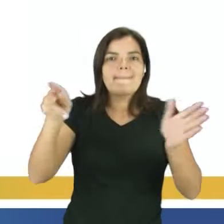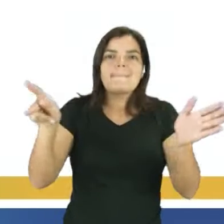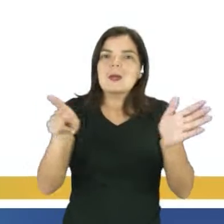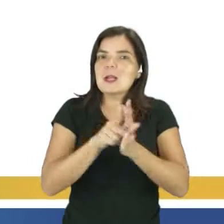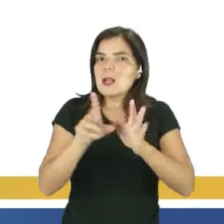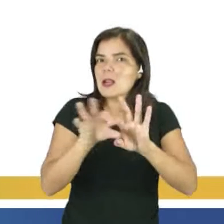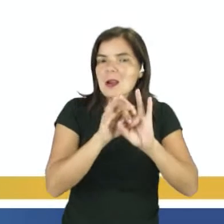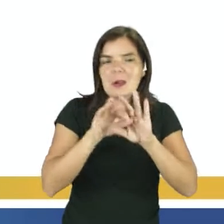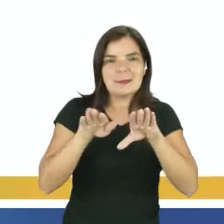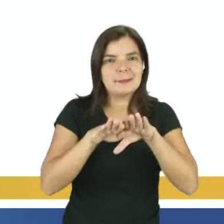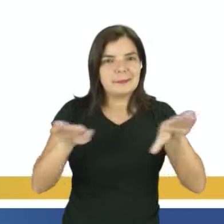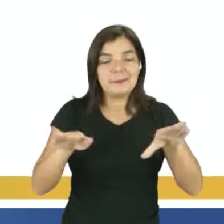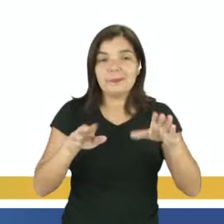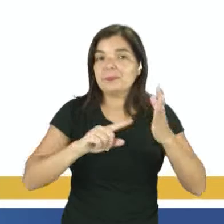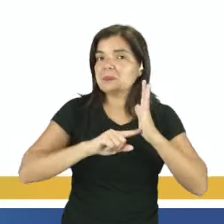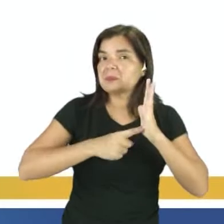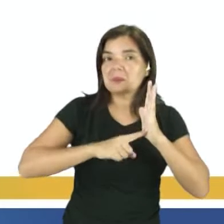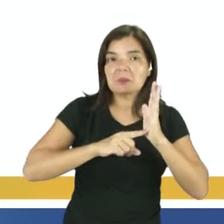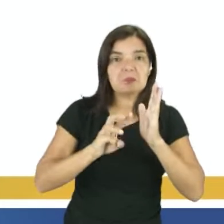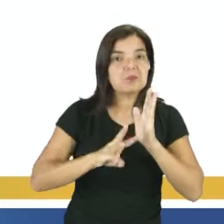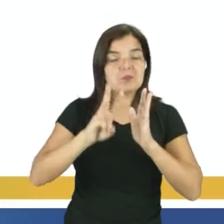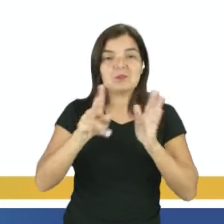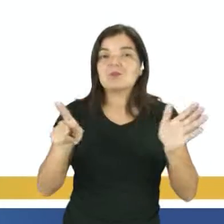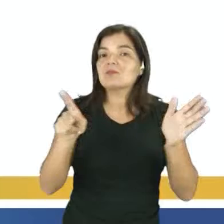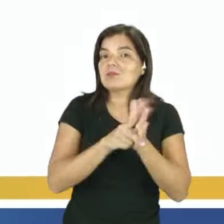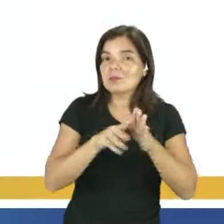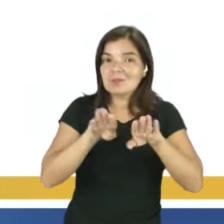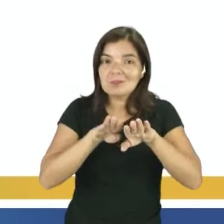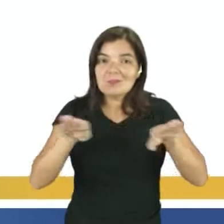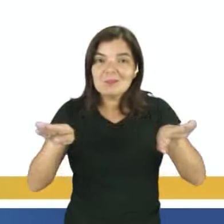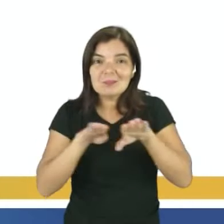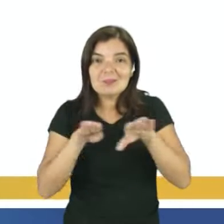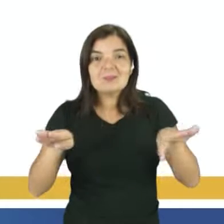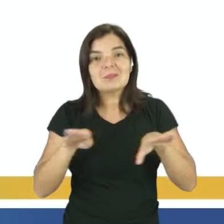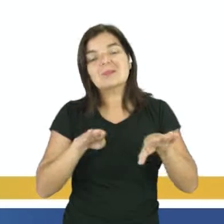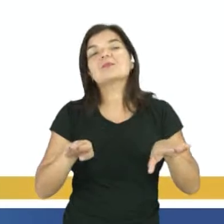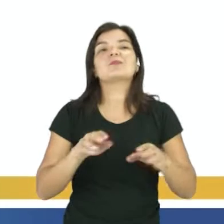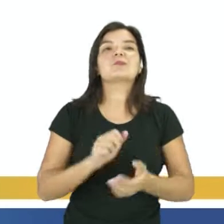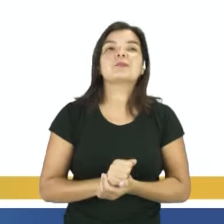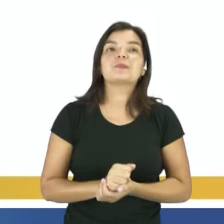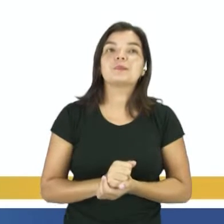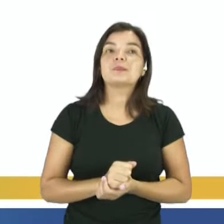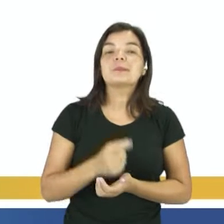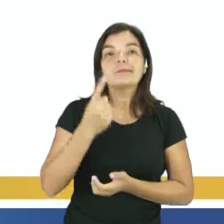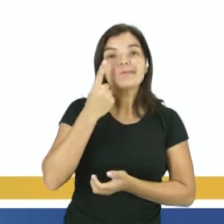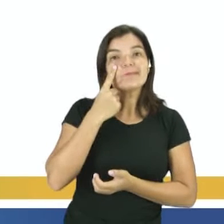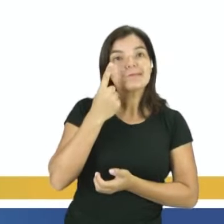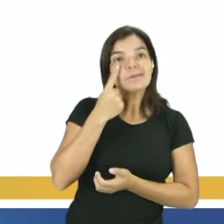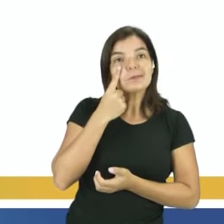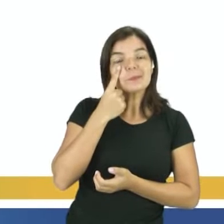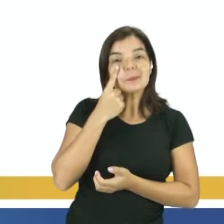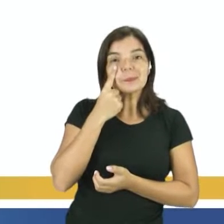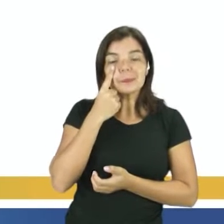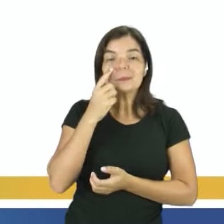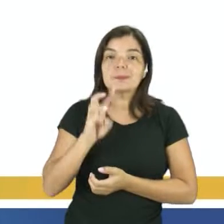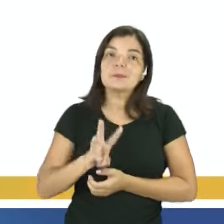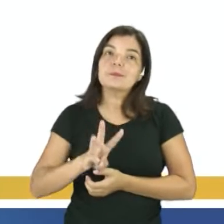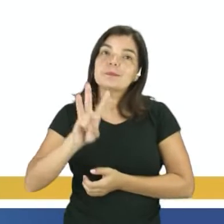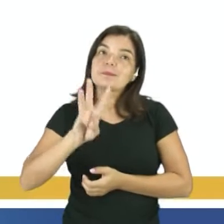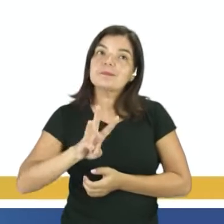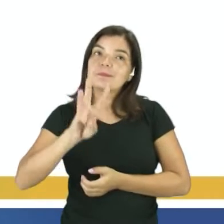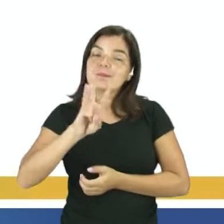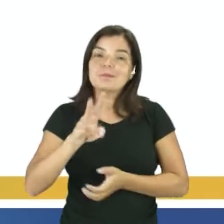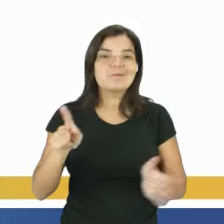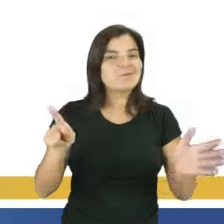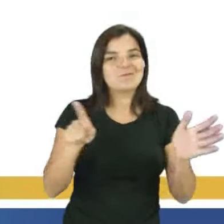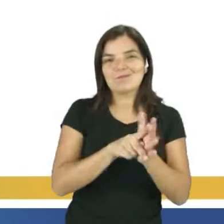seja, nenhum ponto da reta W pertence ao plano alfa. Então a gente fala que a reta W ela